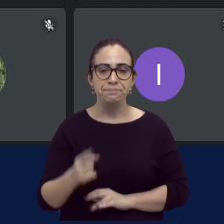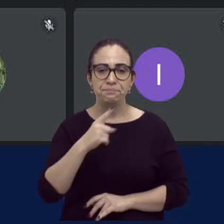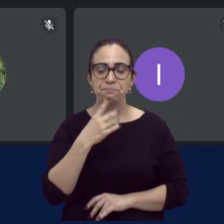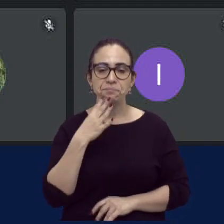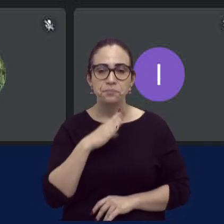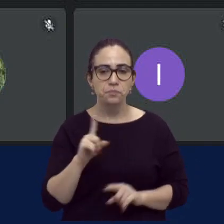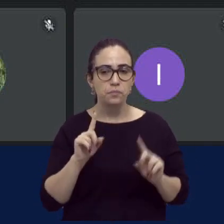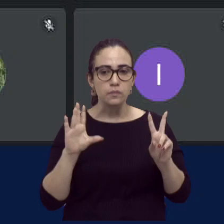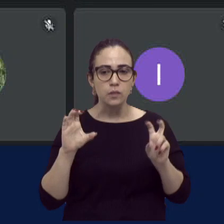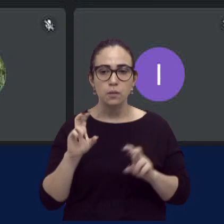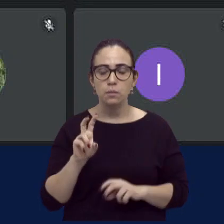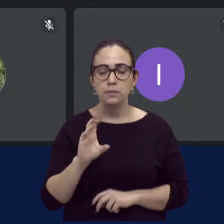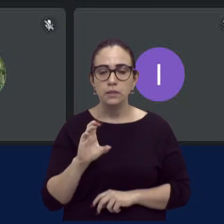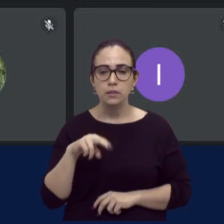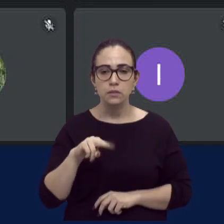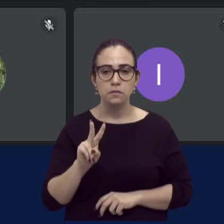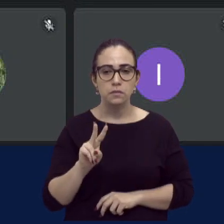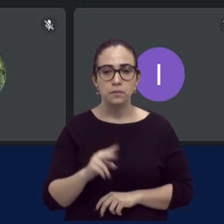tinha conhecimento de CNV.